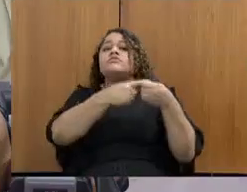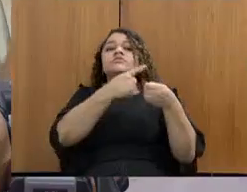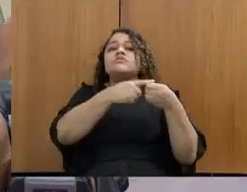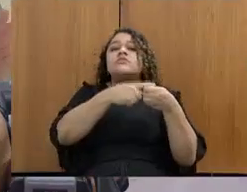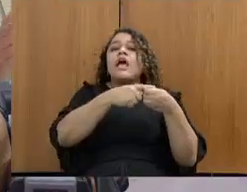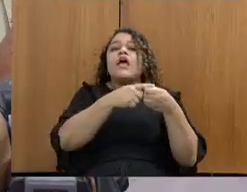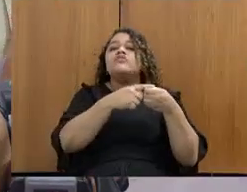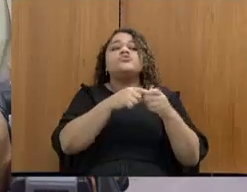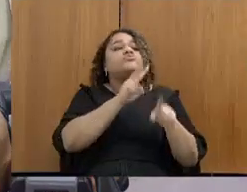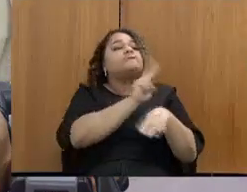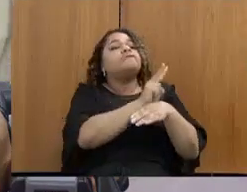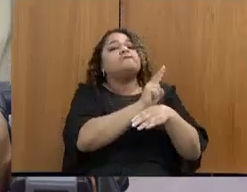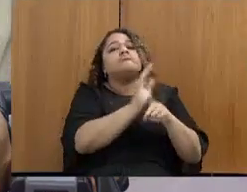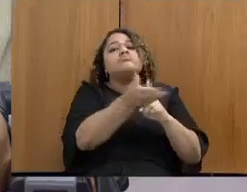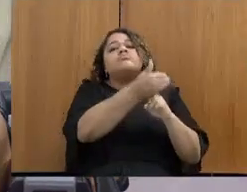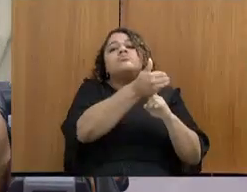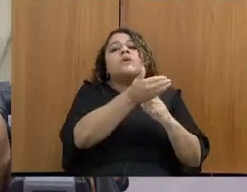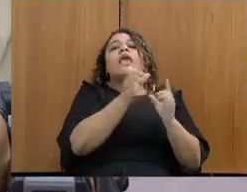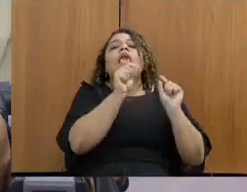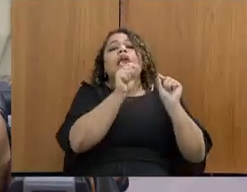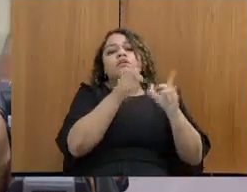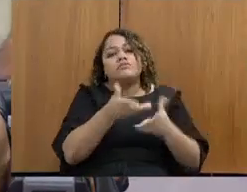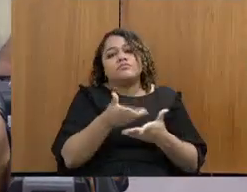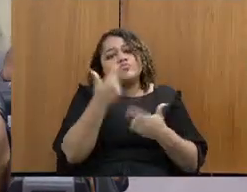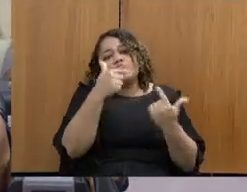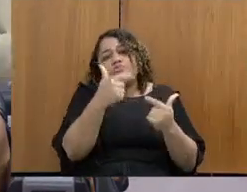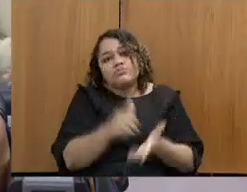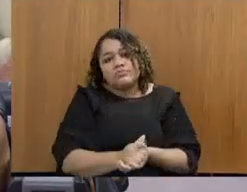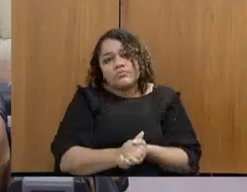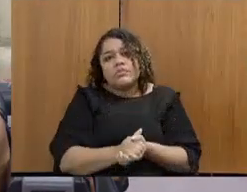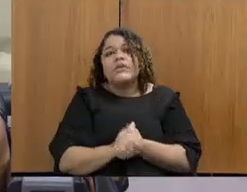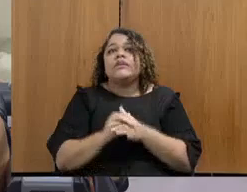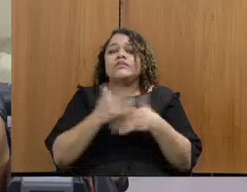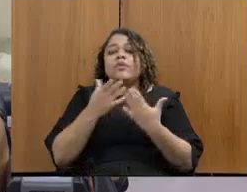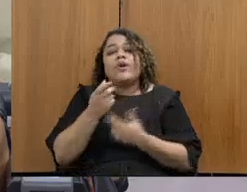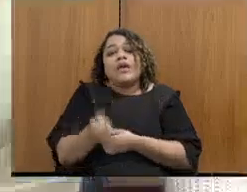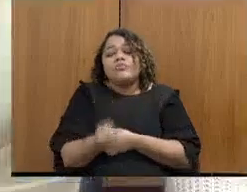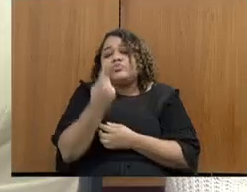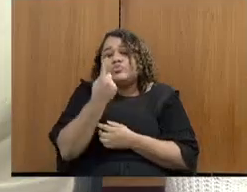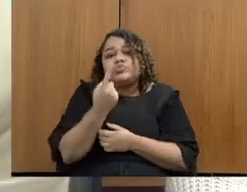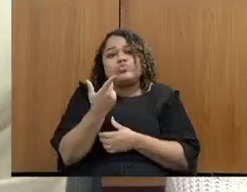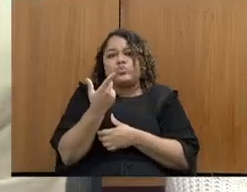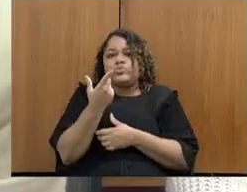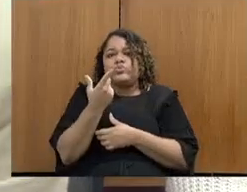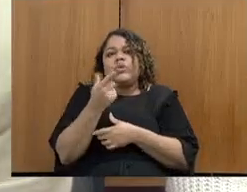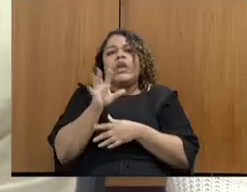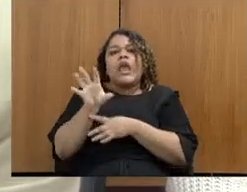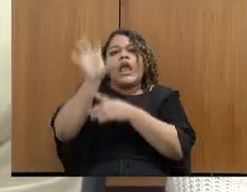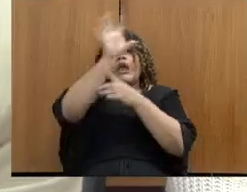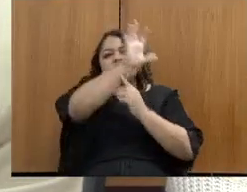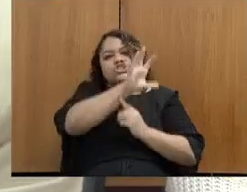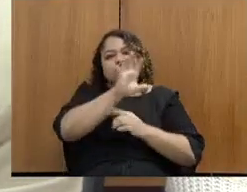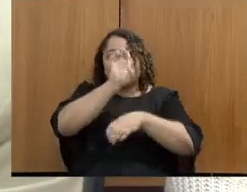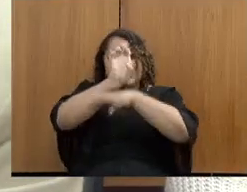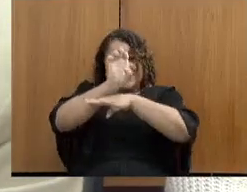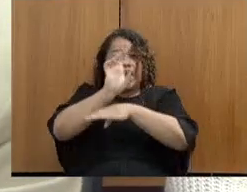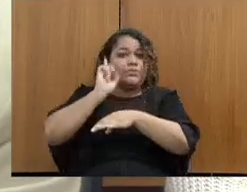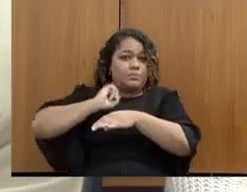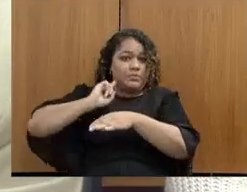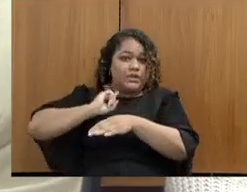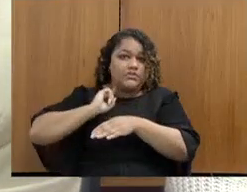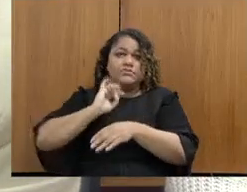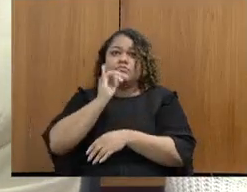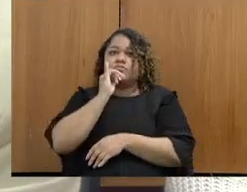agora simplesmente absurdo o que acontecem muitas regiões do Estado por exemplo um militar que serve na cidade